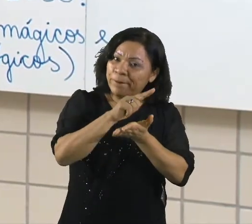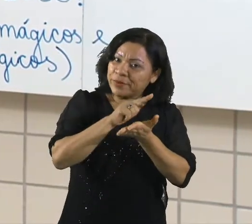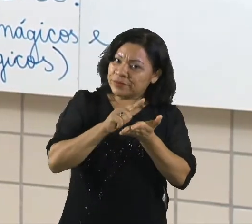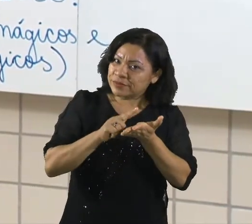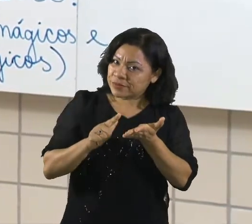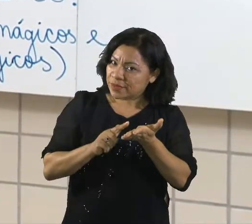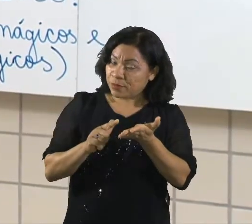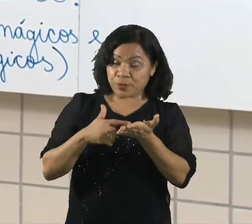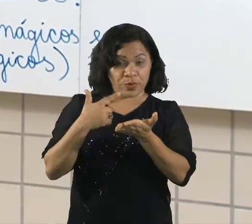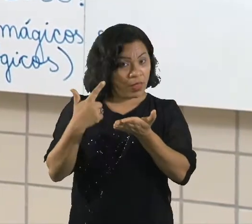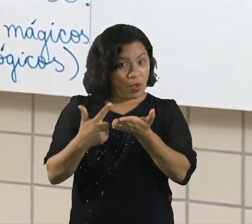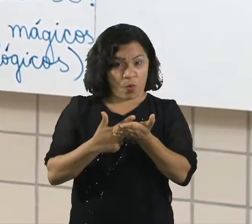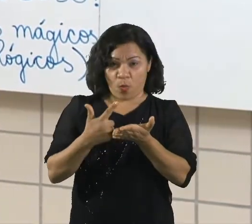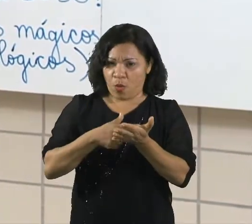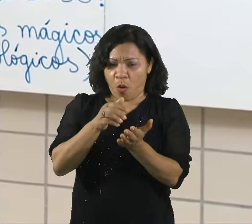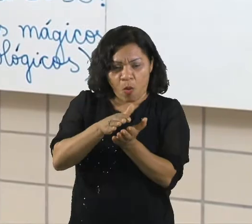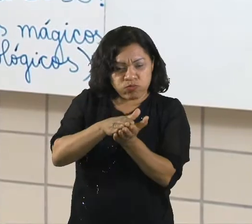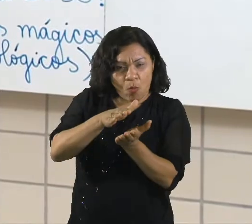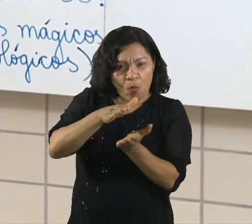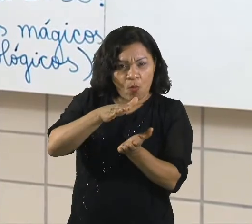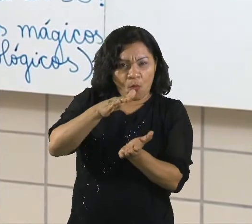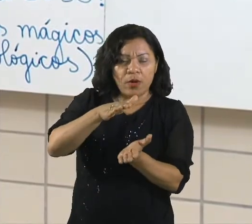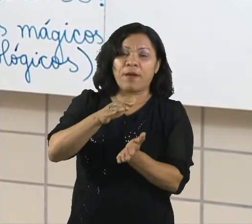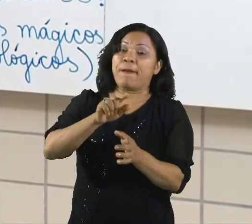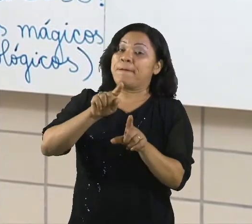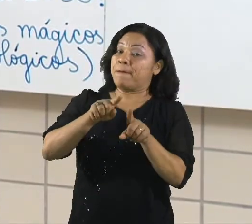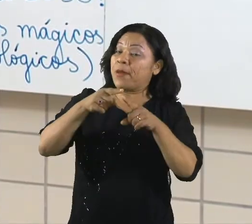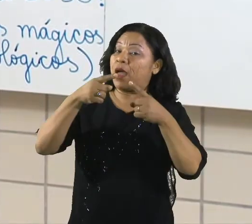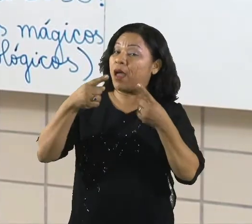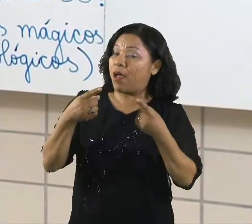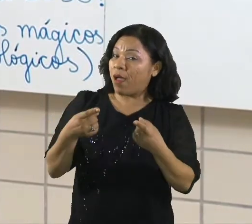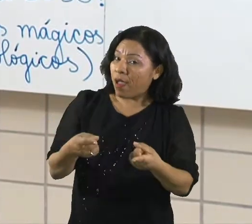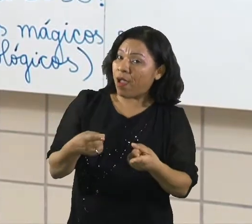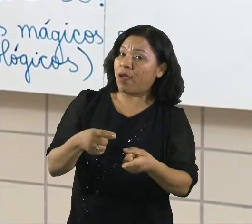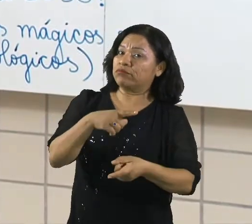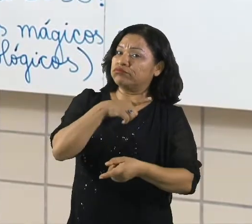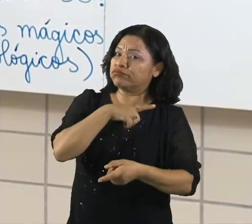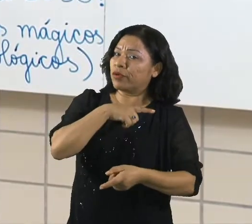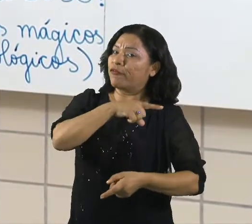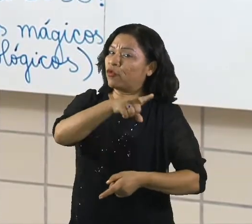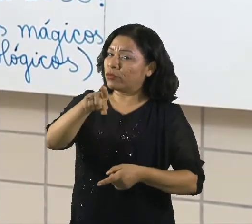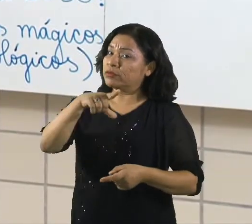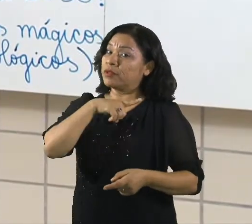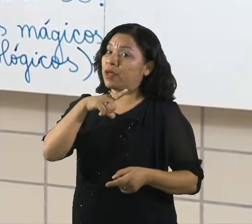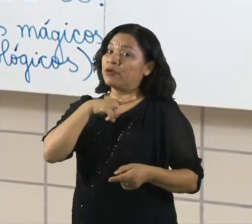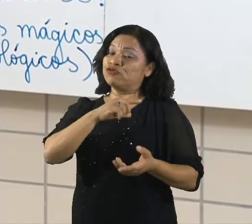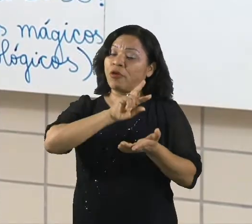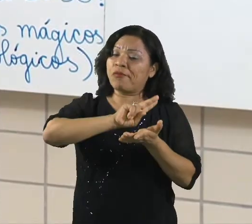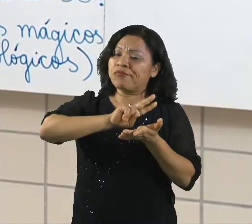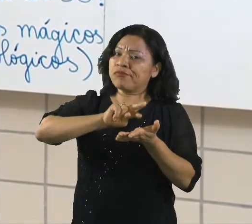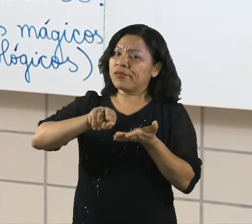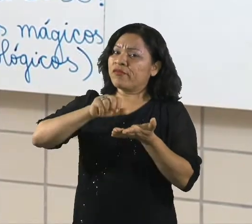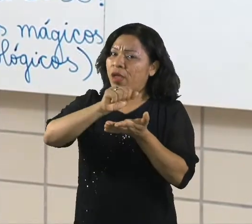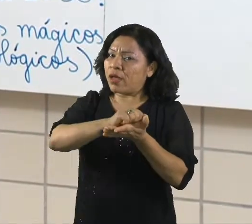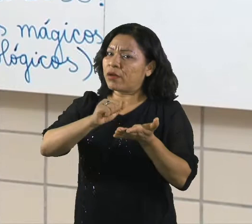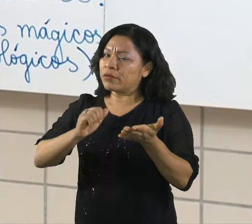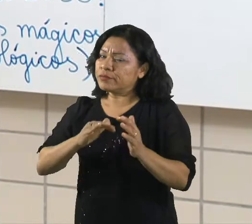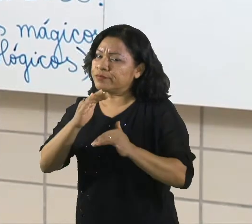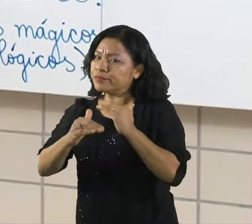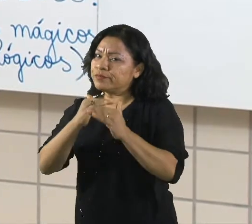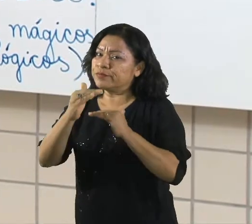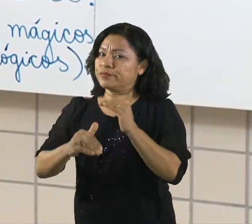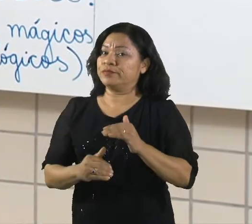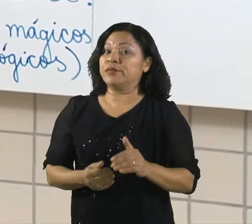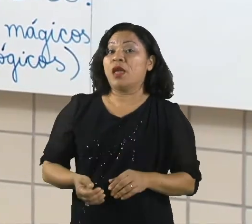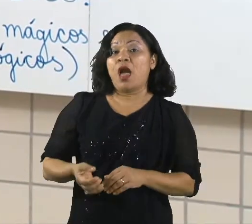um livro muito extenso, mas como vocês têm outras atividades para desenvolver, é interessante que vocês já comecem